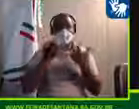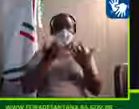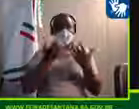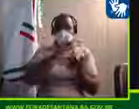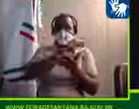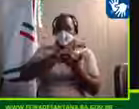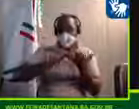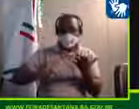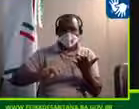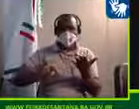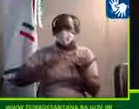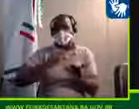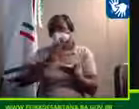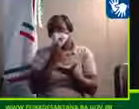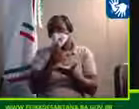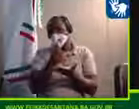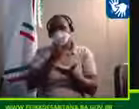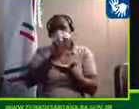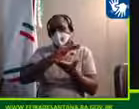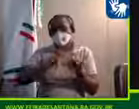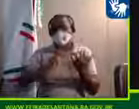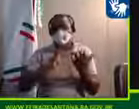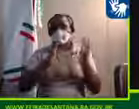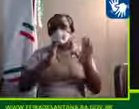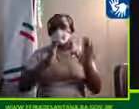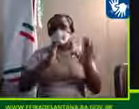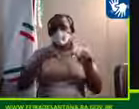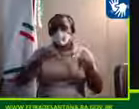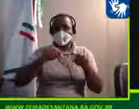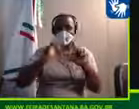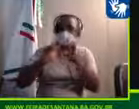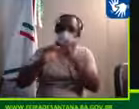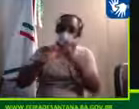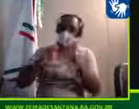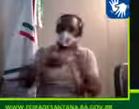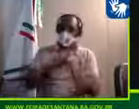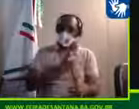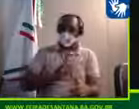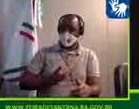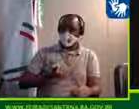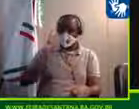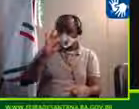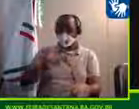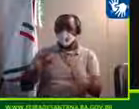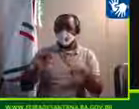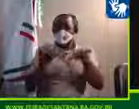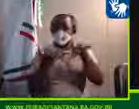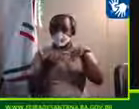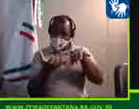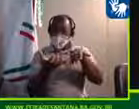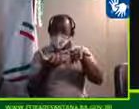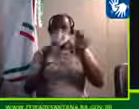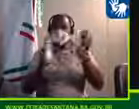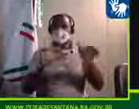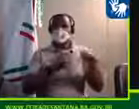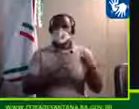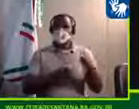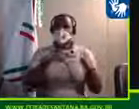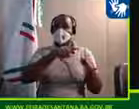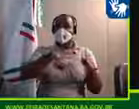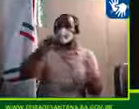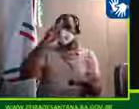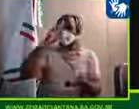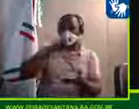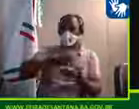recursos que ele teria enviado através do Congresso Nacional para que o